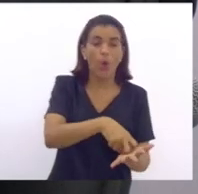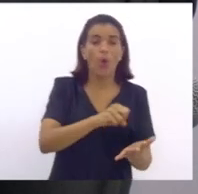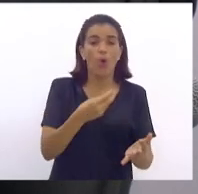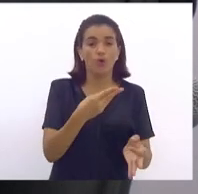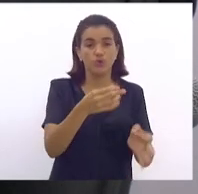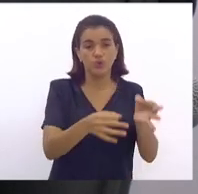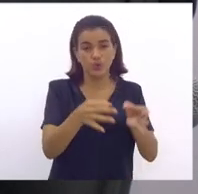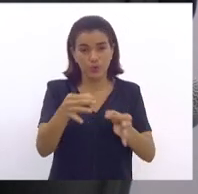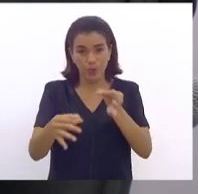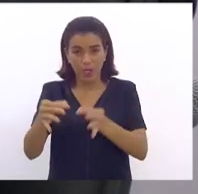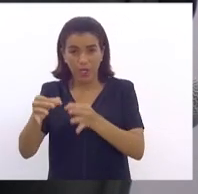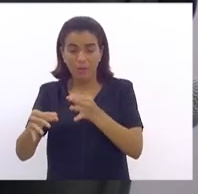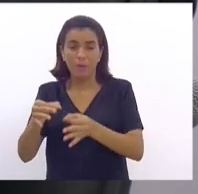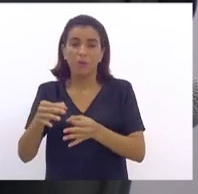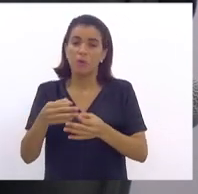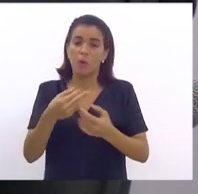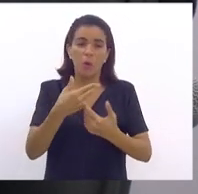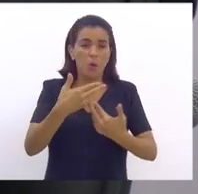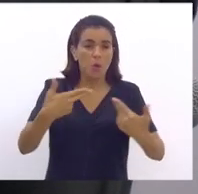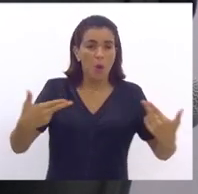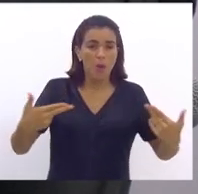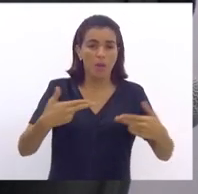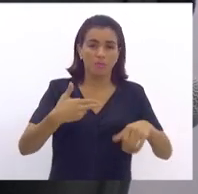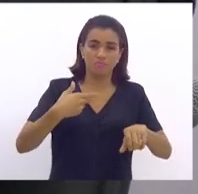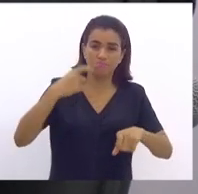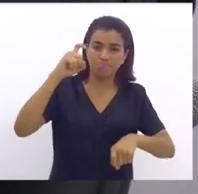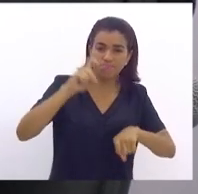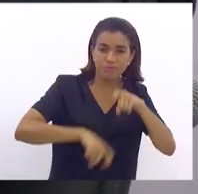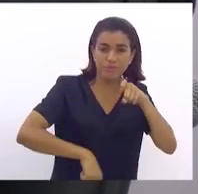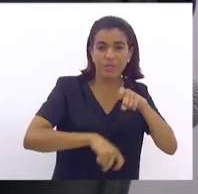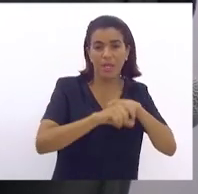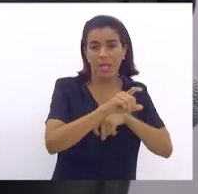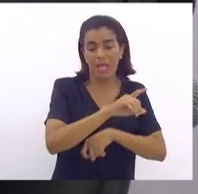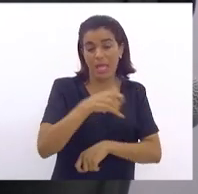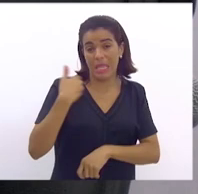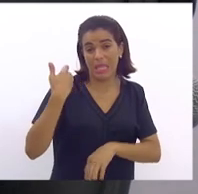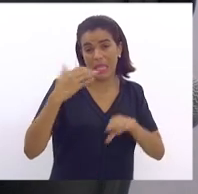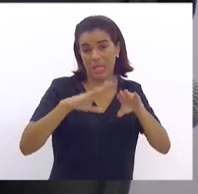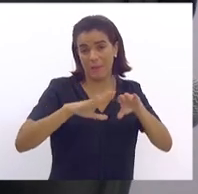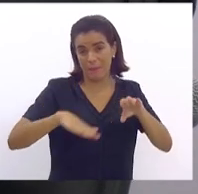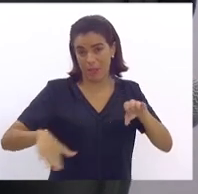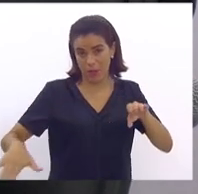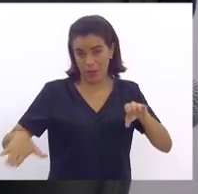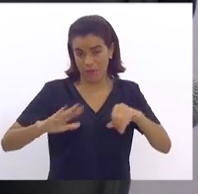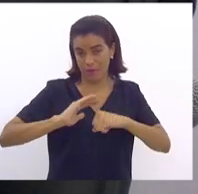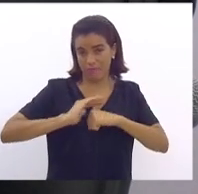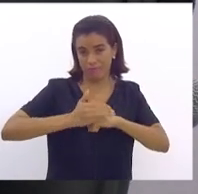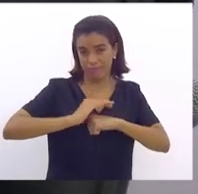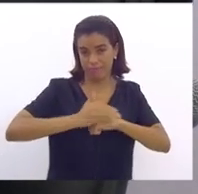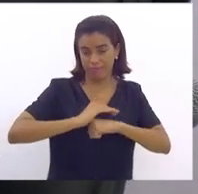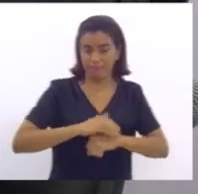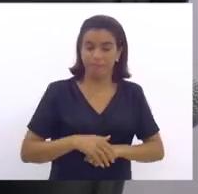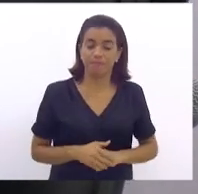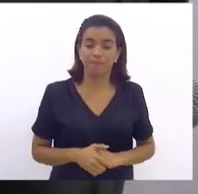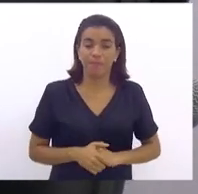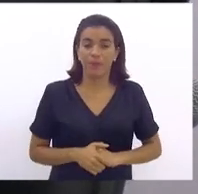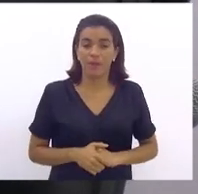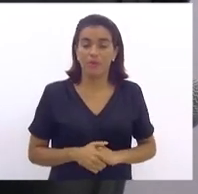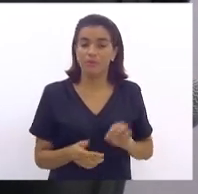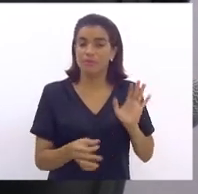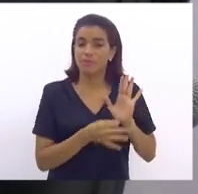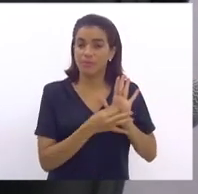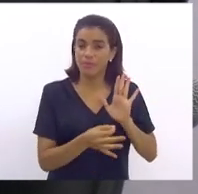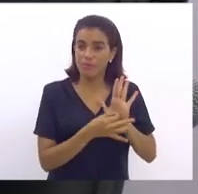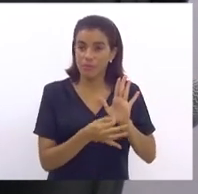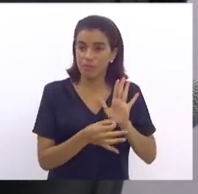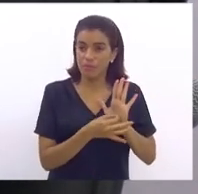pela prática de qualquer modalidade de abuso sexual contra menor pedofilia. Para aparecer,